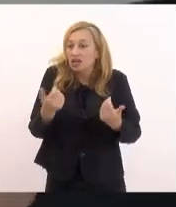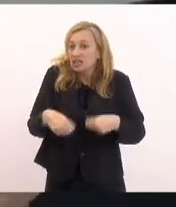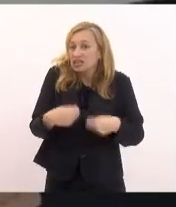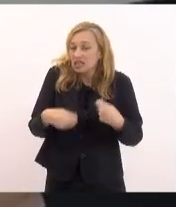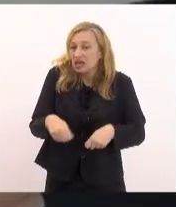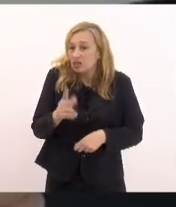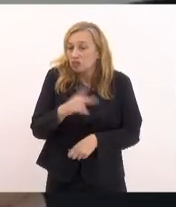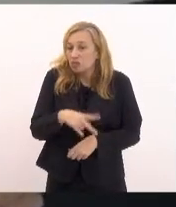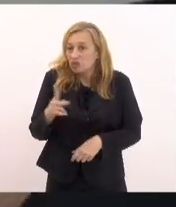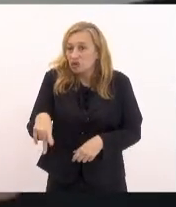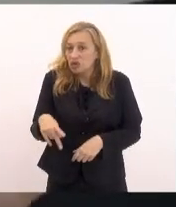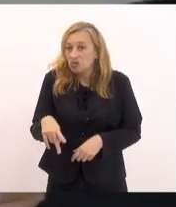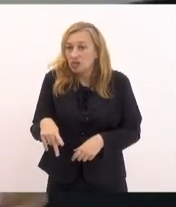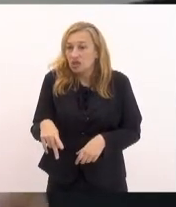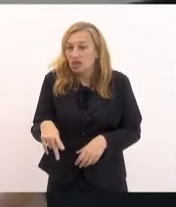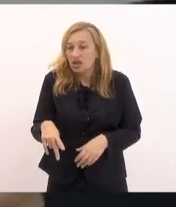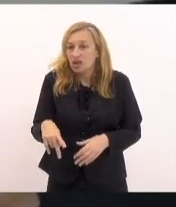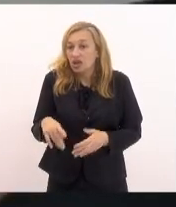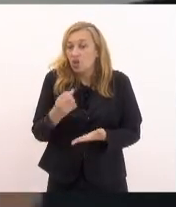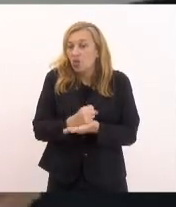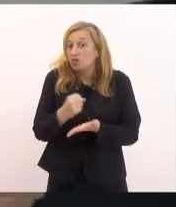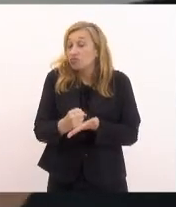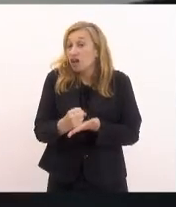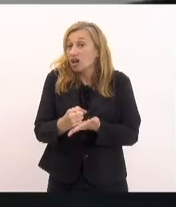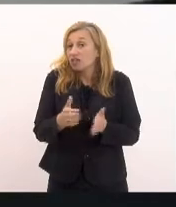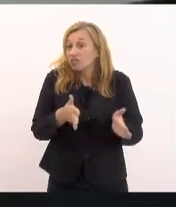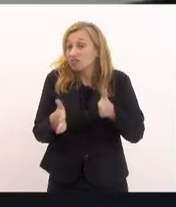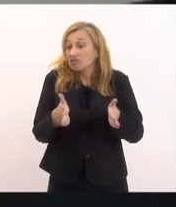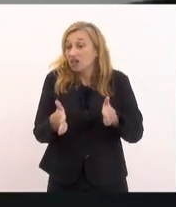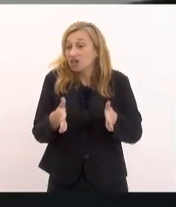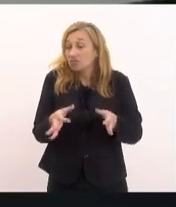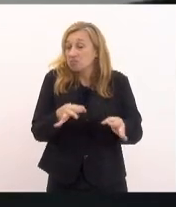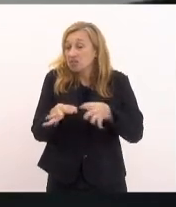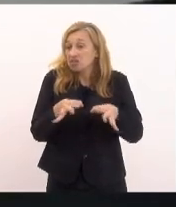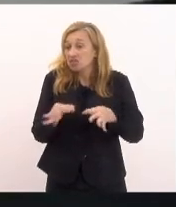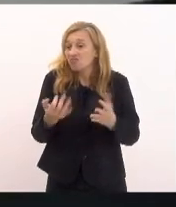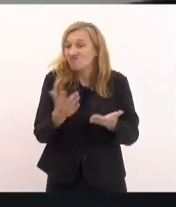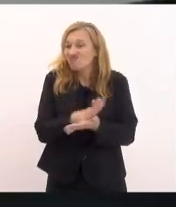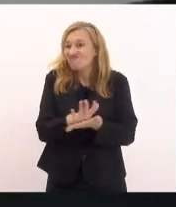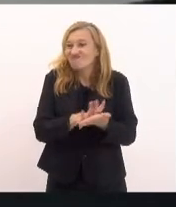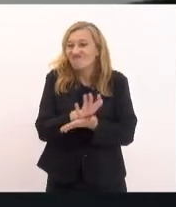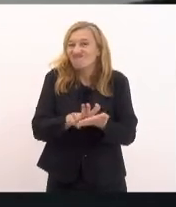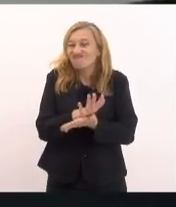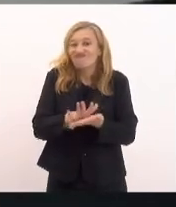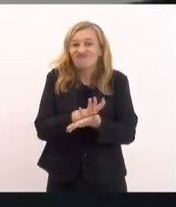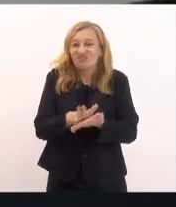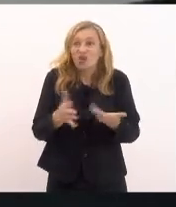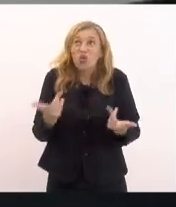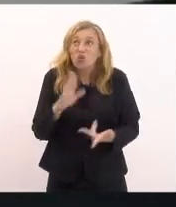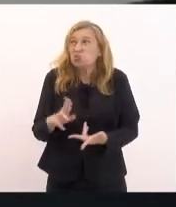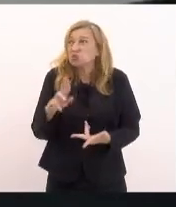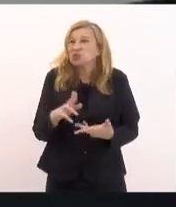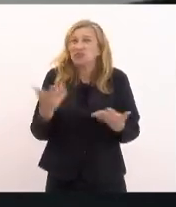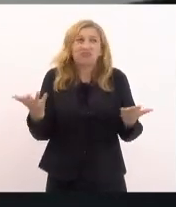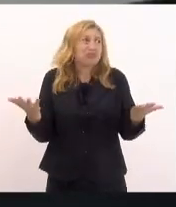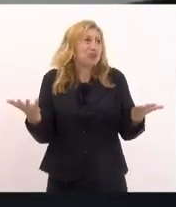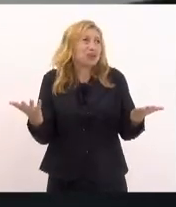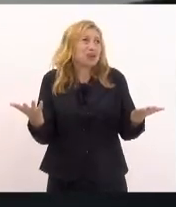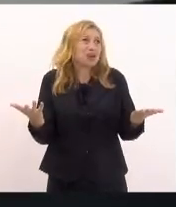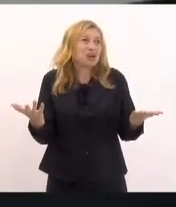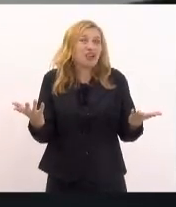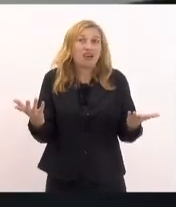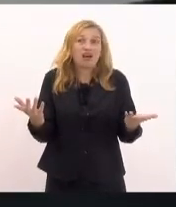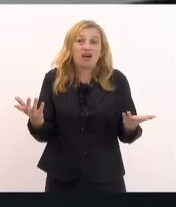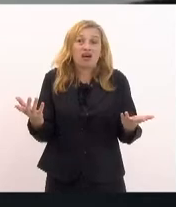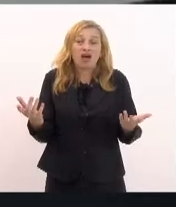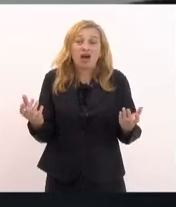né, na rede estadual de educação seja feita sem planejamento e usando esse dispositivo como se fosse aí a moeda de ouro, a